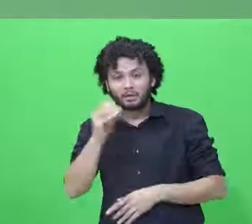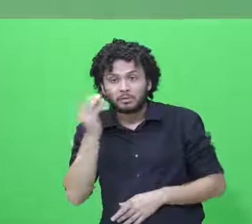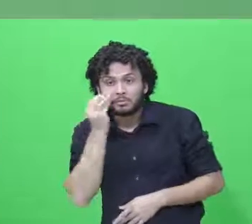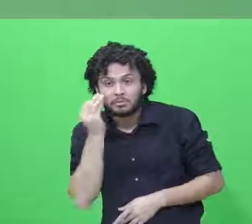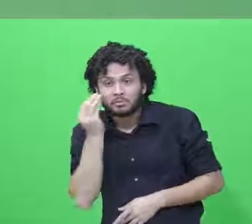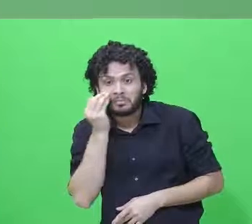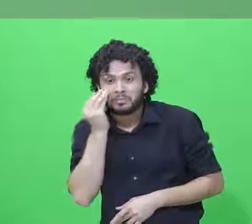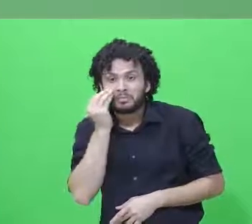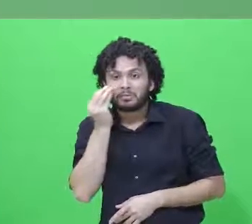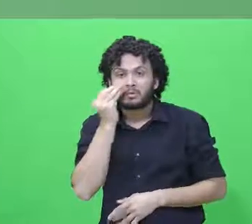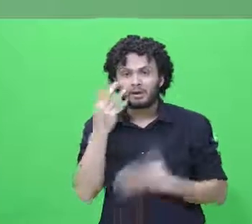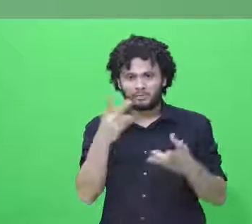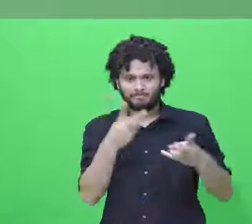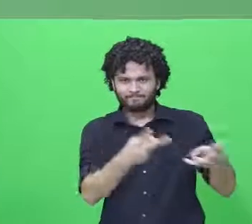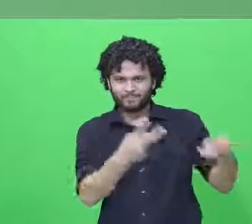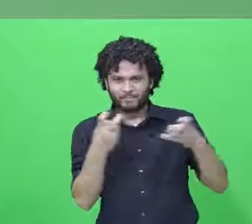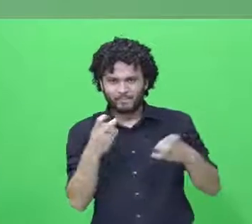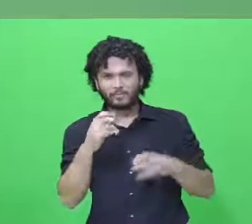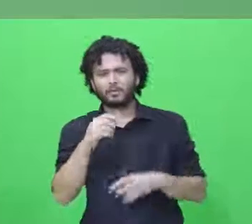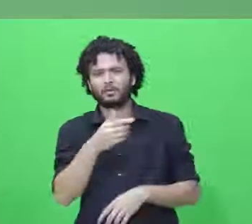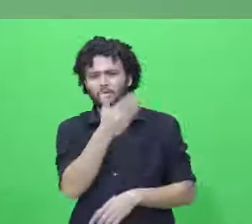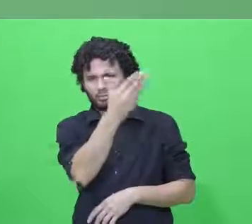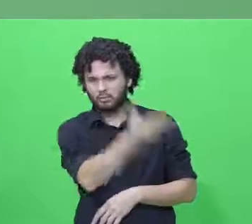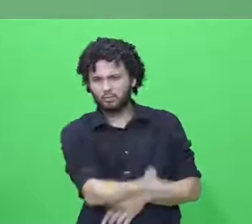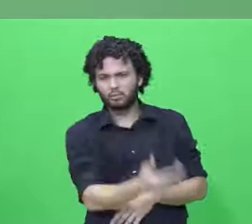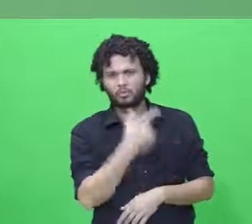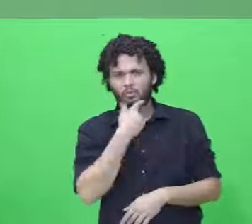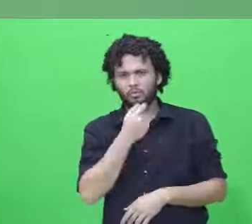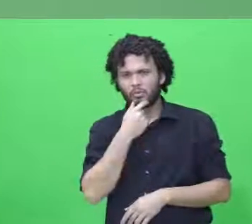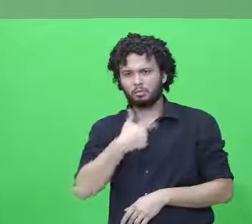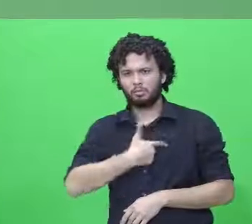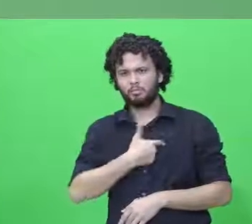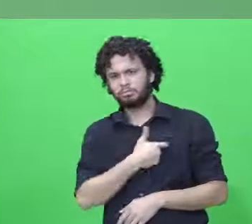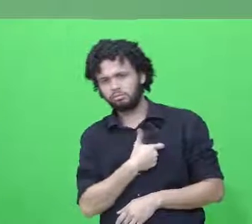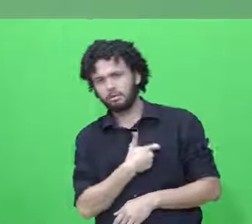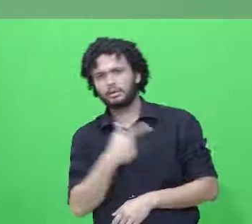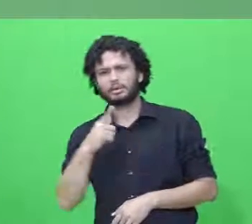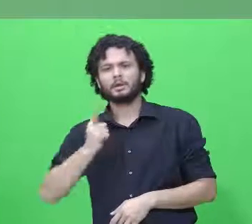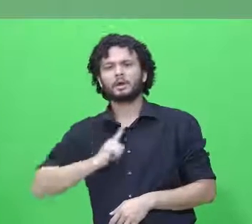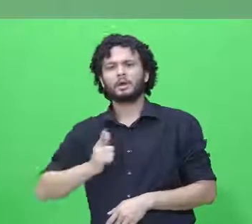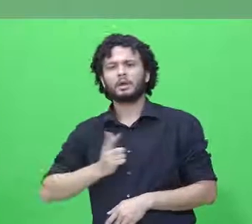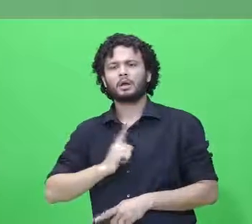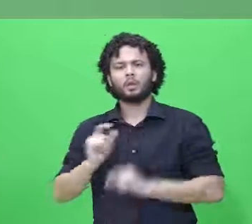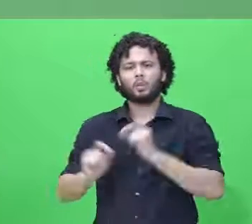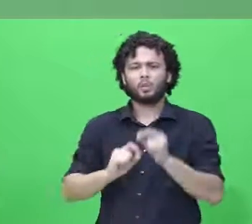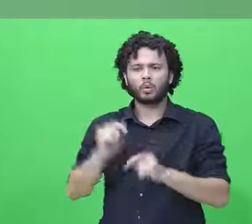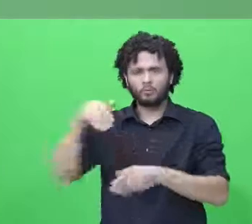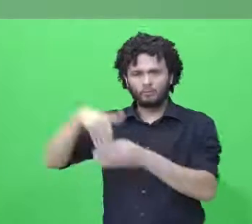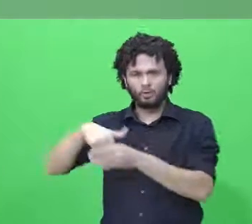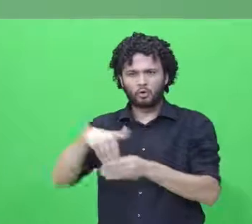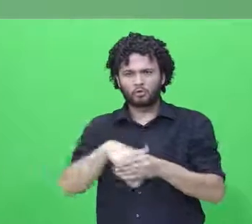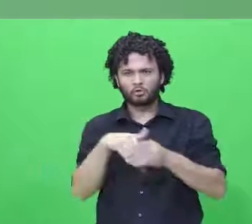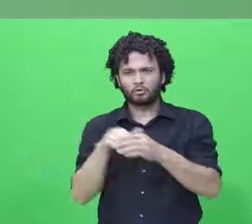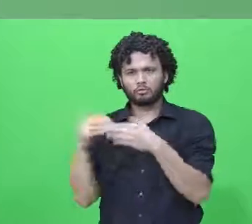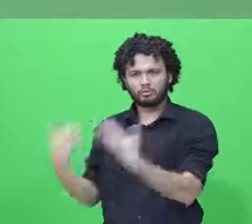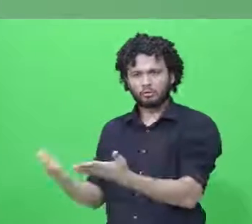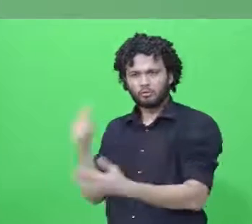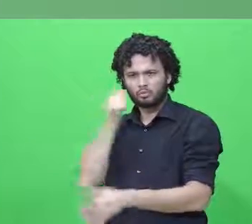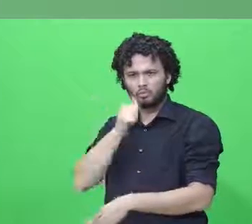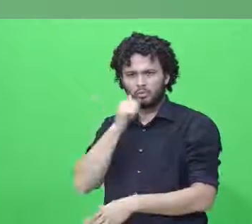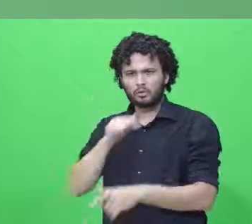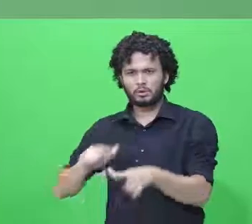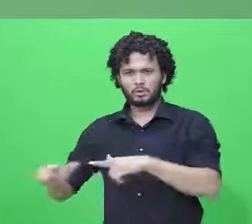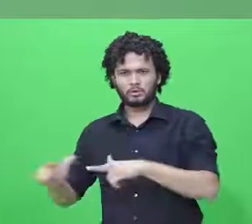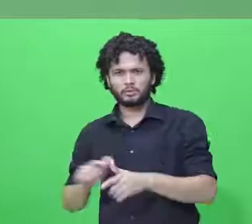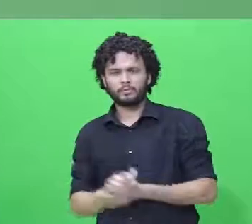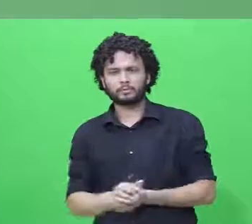através da figura do governo varguista, é uma forma também de ele obter, então, o quê? Né, mais votos através, então, desse voto feminino. Pode